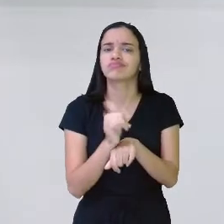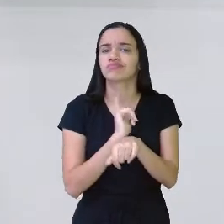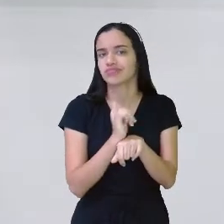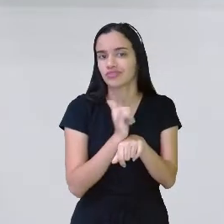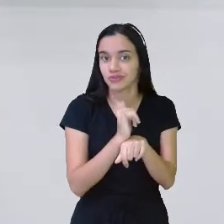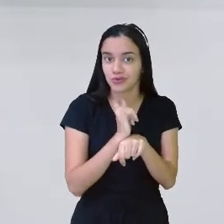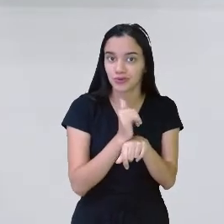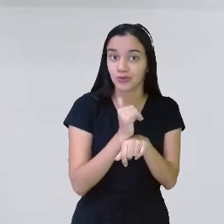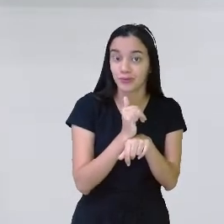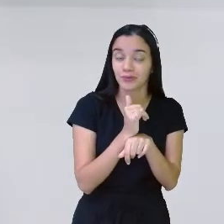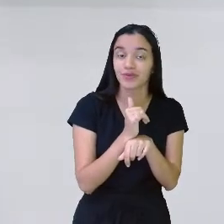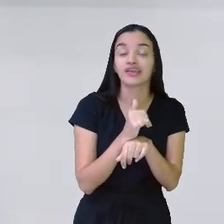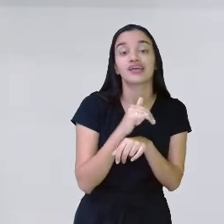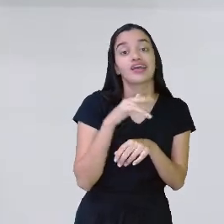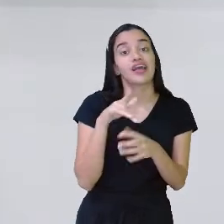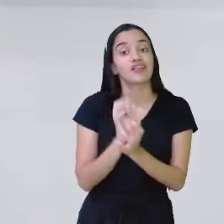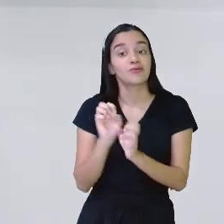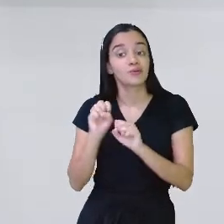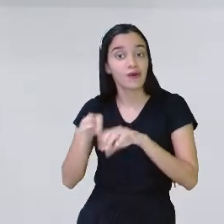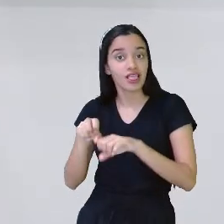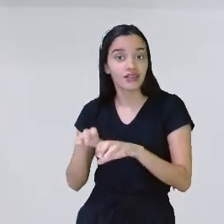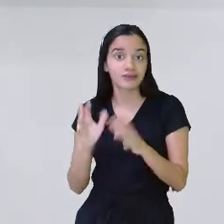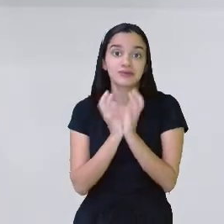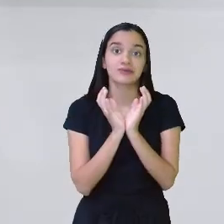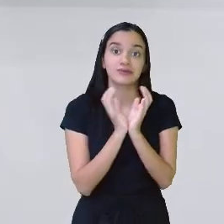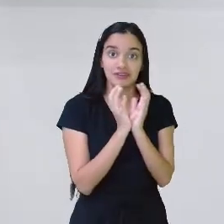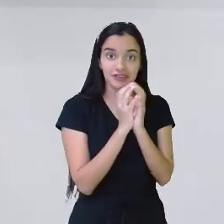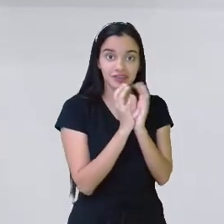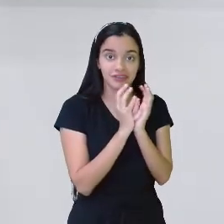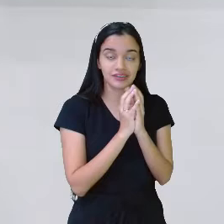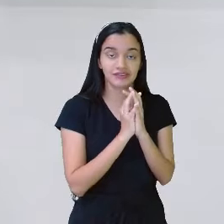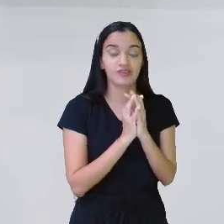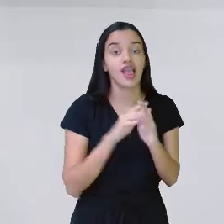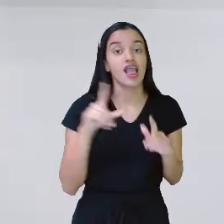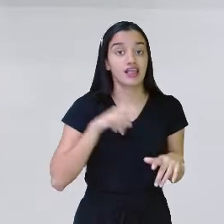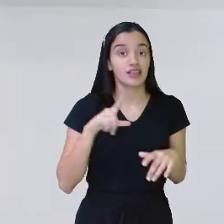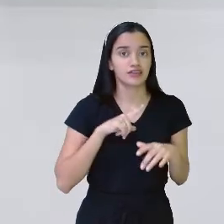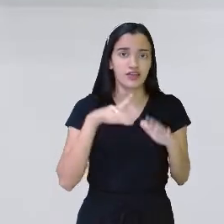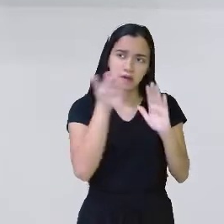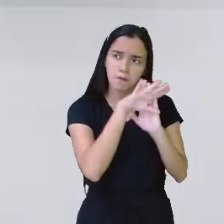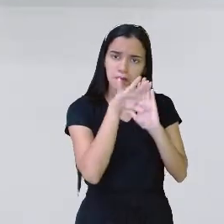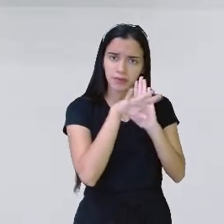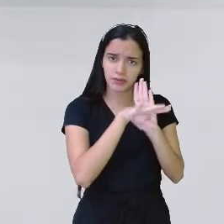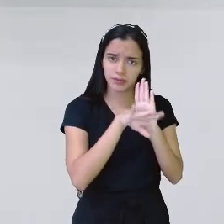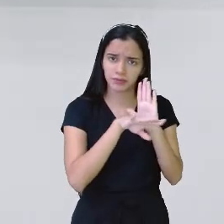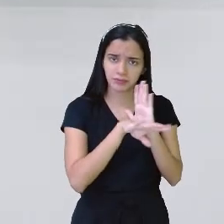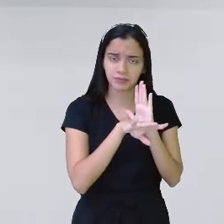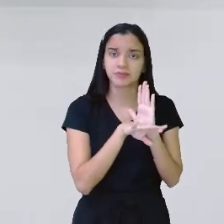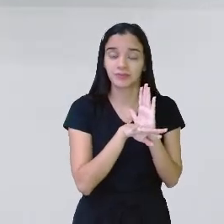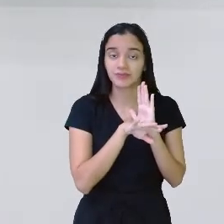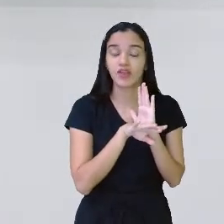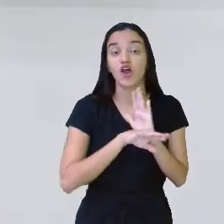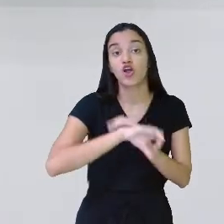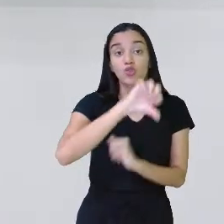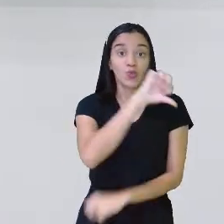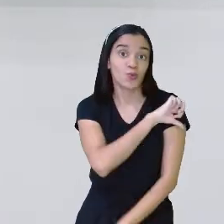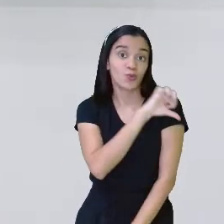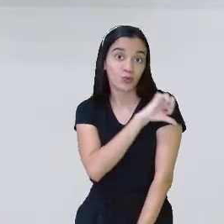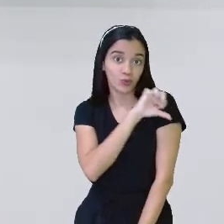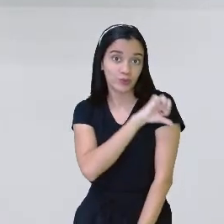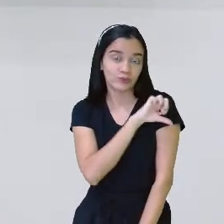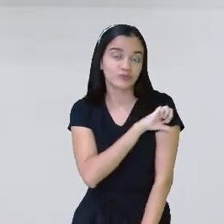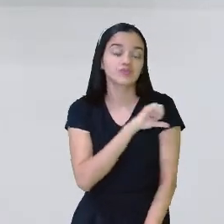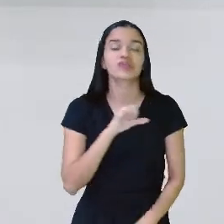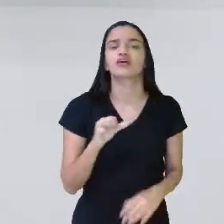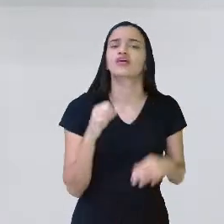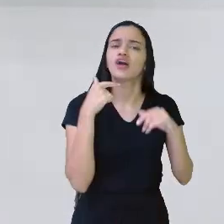digitar no YouTube Educa Recife, selecionar a playlist do ano, então vocês poderiam ver a playlist do 9º ano. E